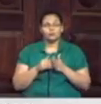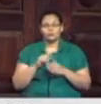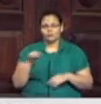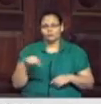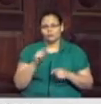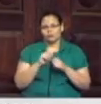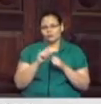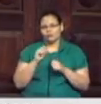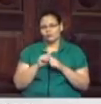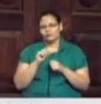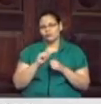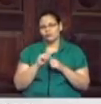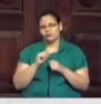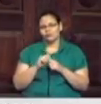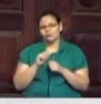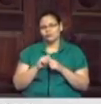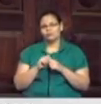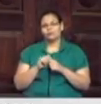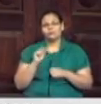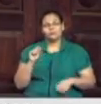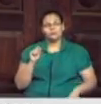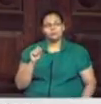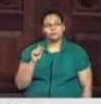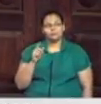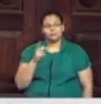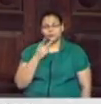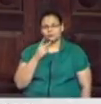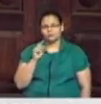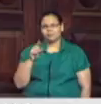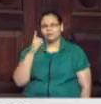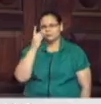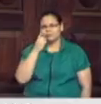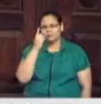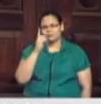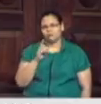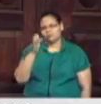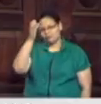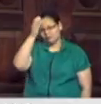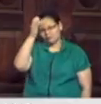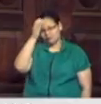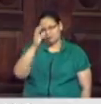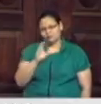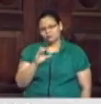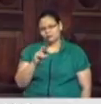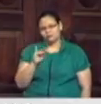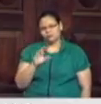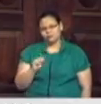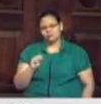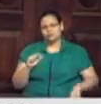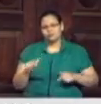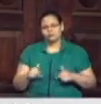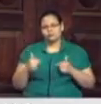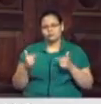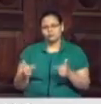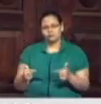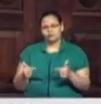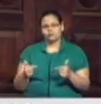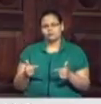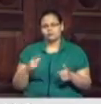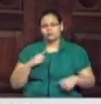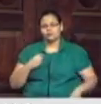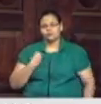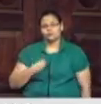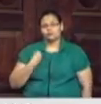ficamos de fazer aquilo, eu quero aqui dizer, deputado Tio Carlos, que tem sempre atuado com muita